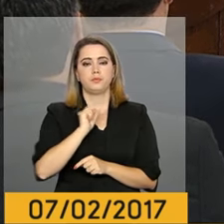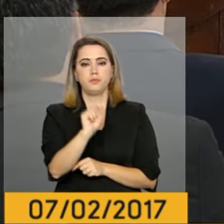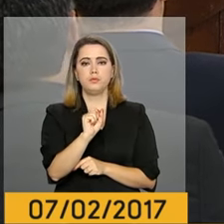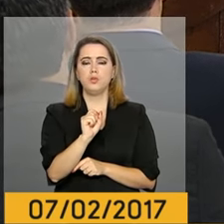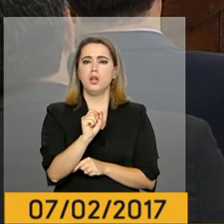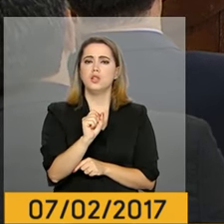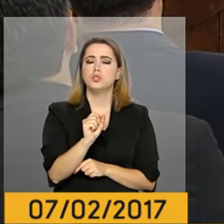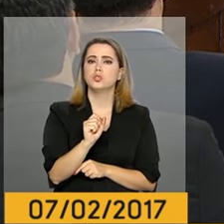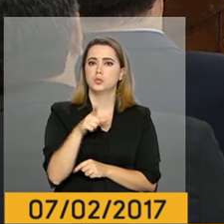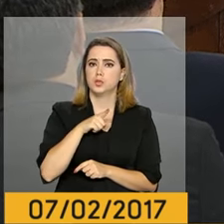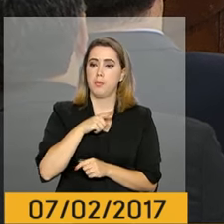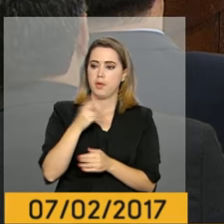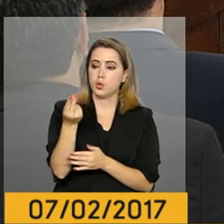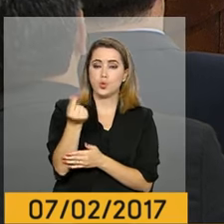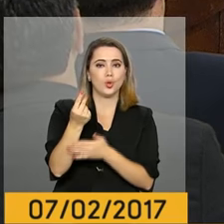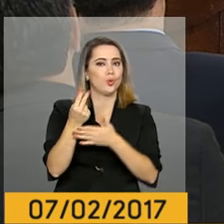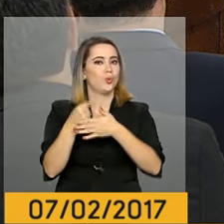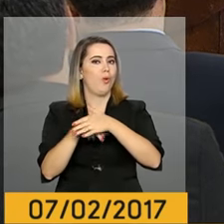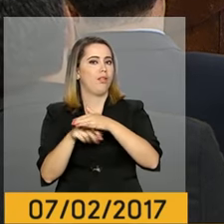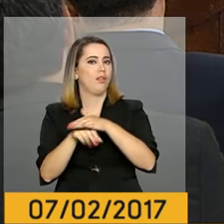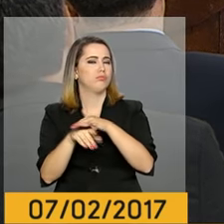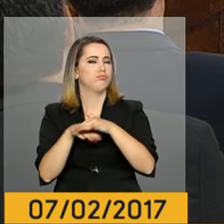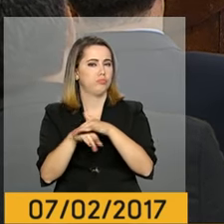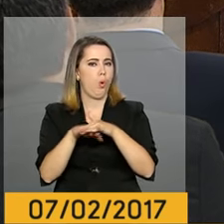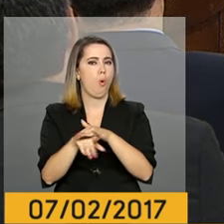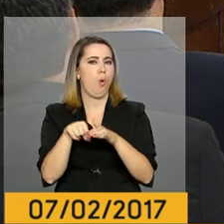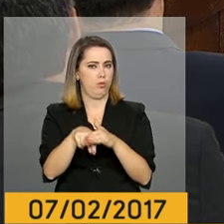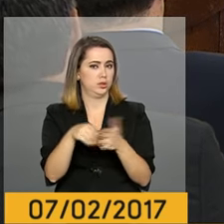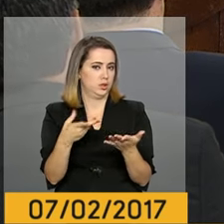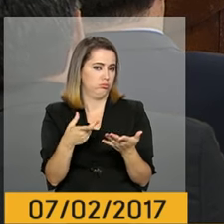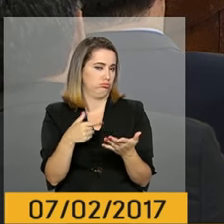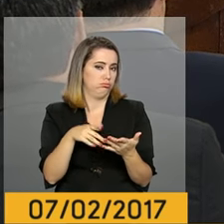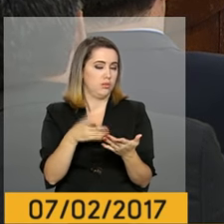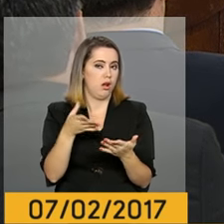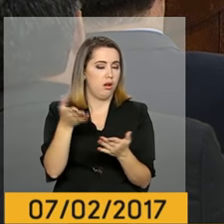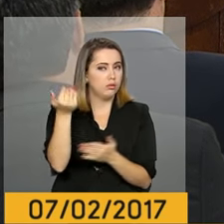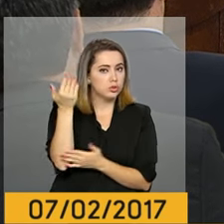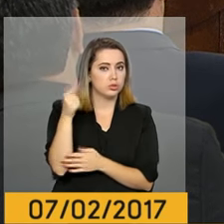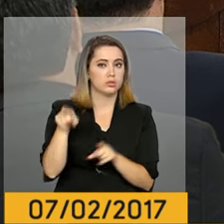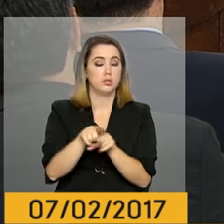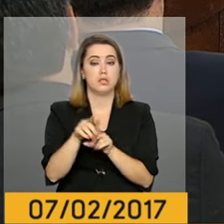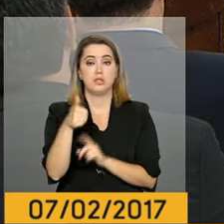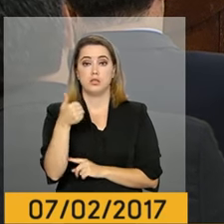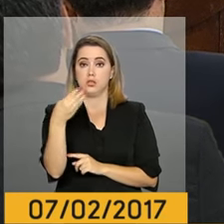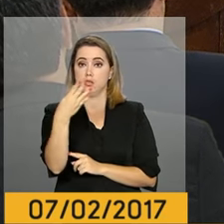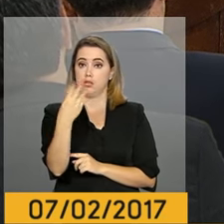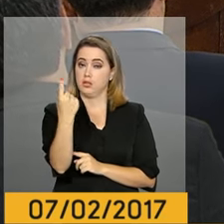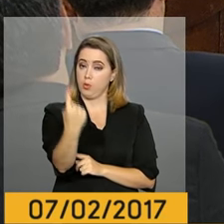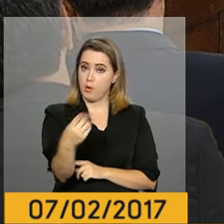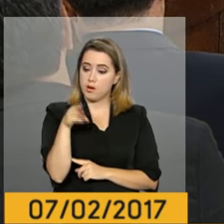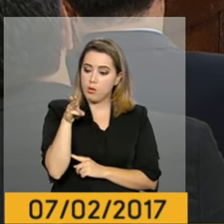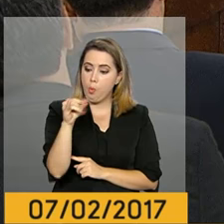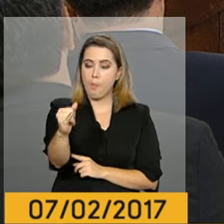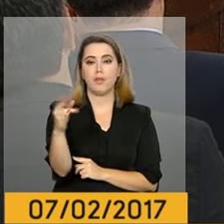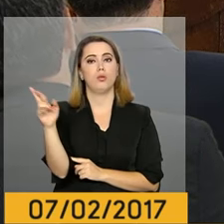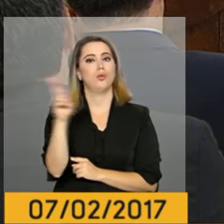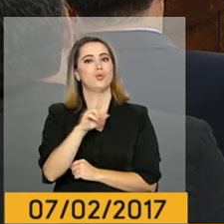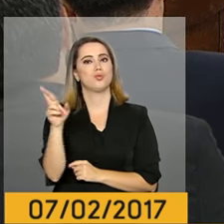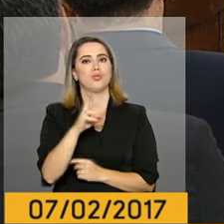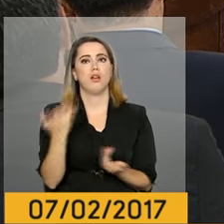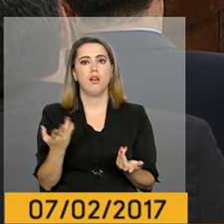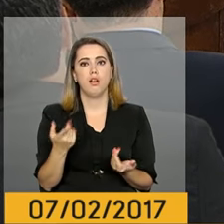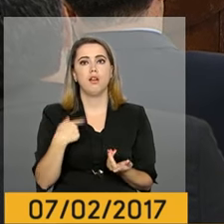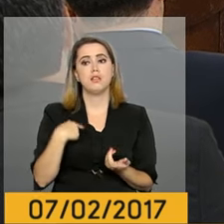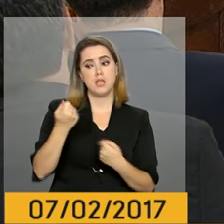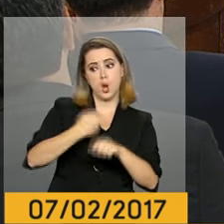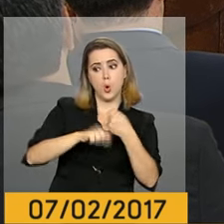contas inativas com cerca de 41 bilhões de reais, não é? E a economia precisando de bilhões e